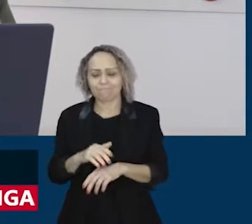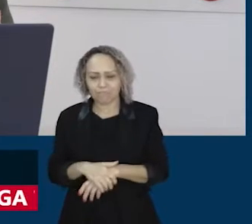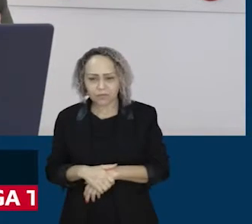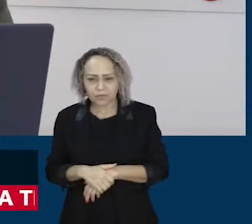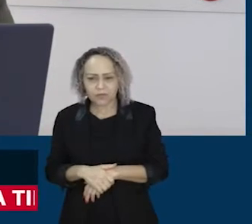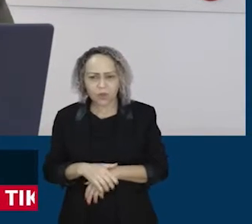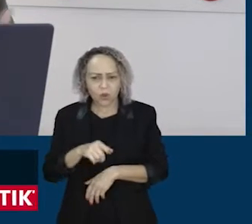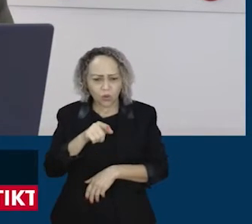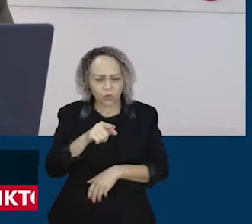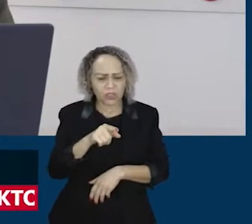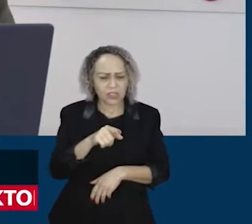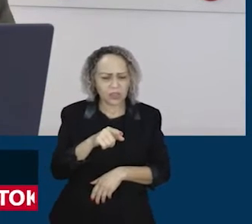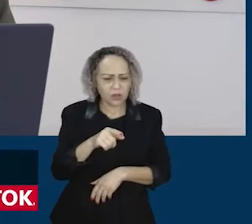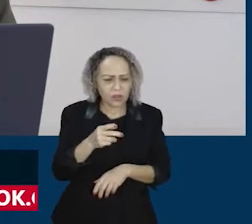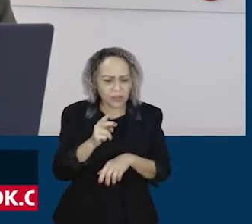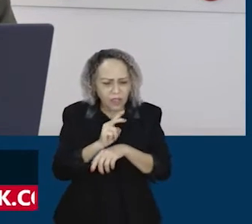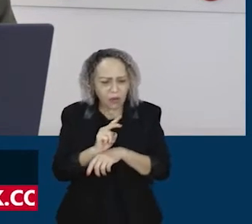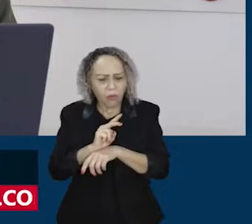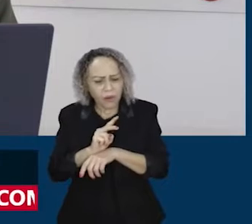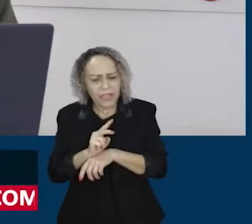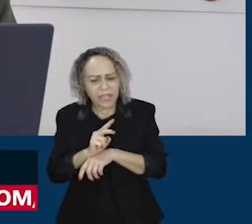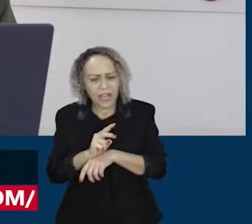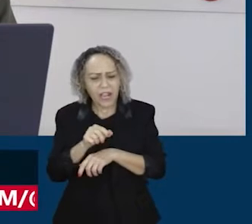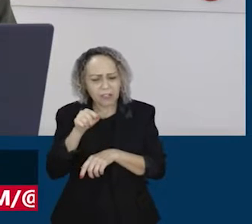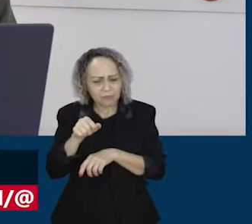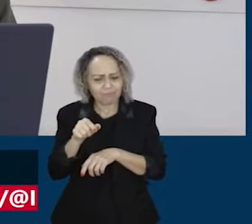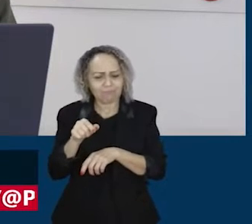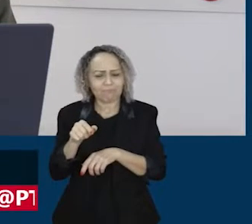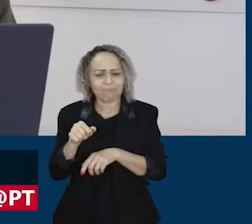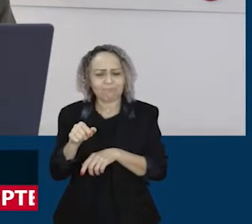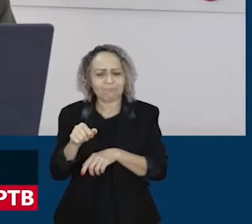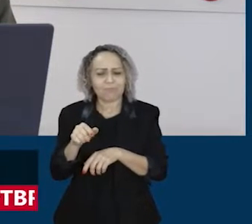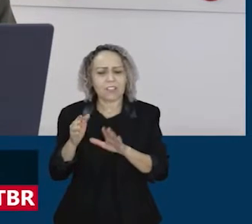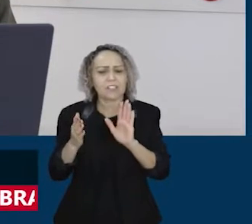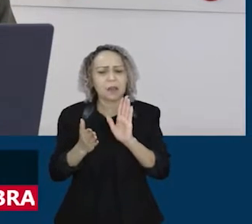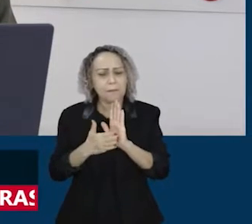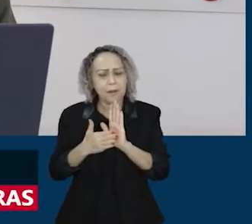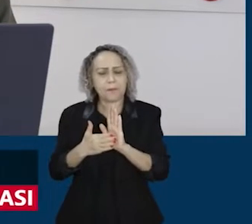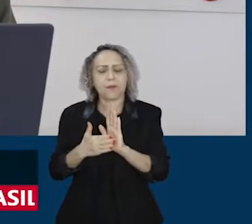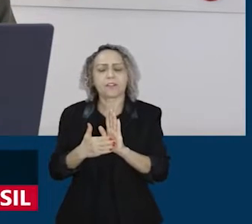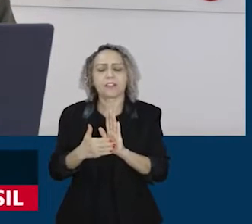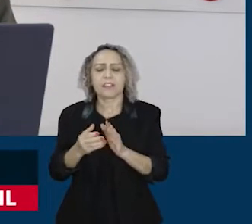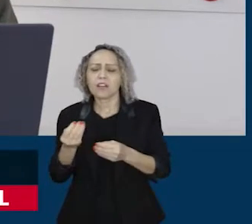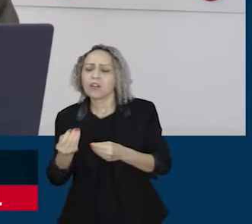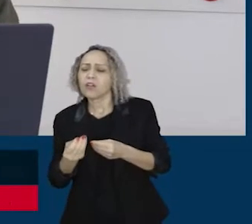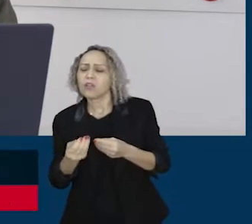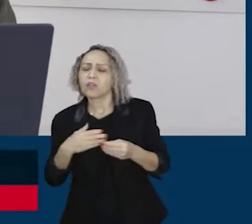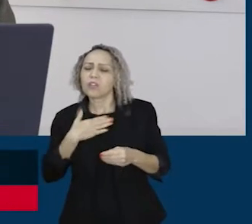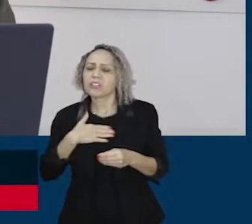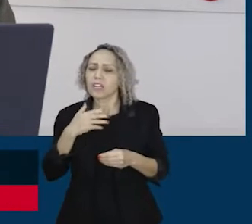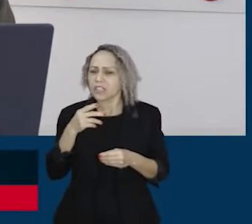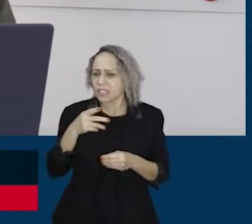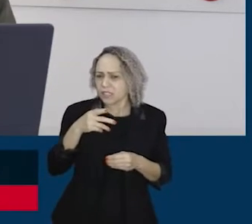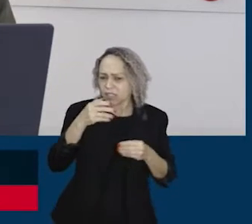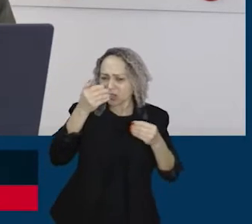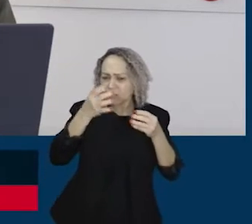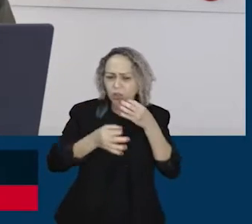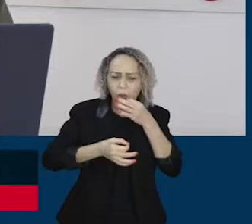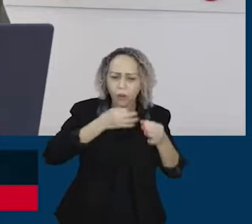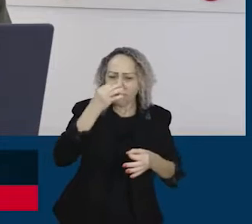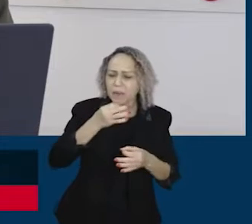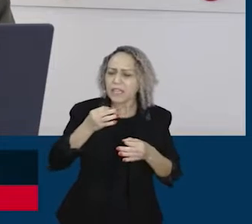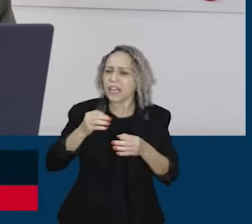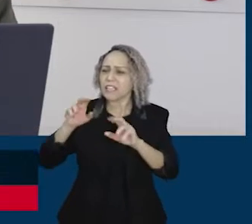tem acompanhado de perto todo esse processo. Eu queria que o senhor comentasse essa argumentação de que a